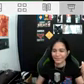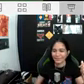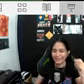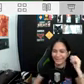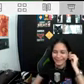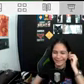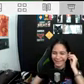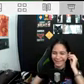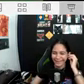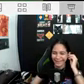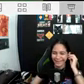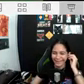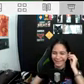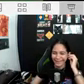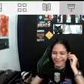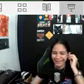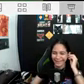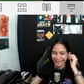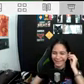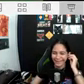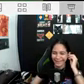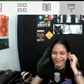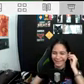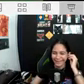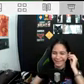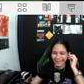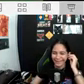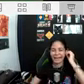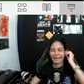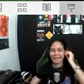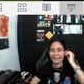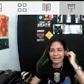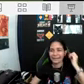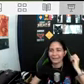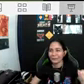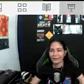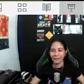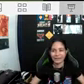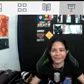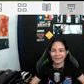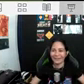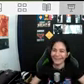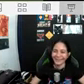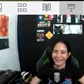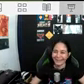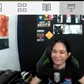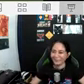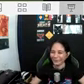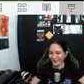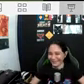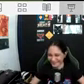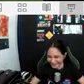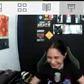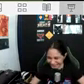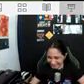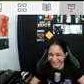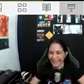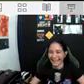Deus, o que foi isso? Aí fui perguntar pro meu cunhado. Aí ele disse, não, não fui eu, não. Aí eu,